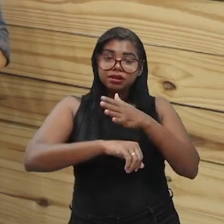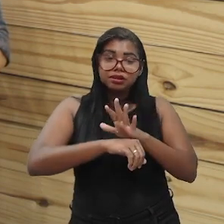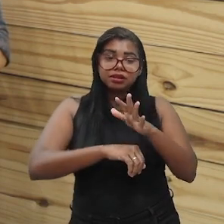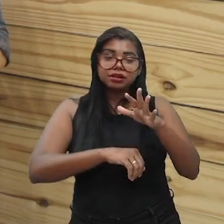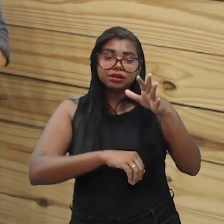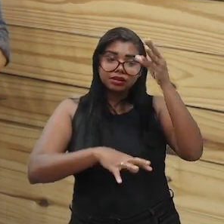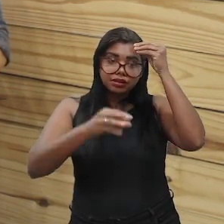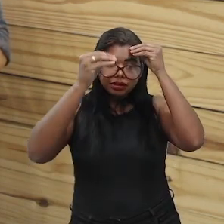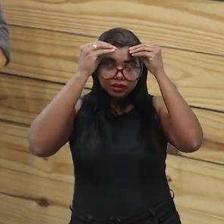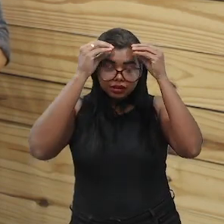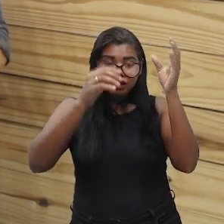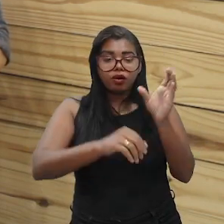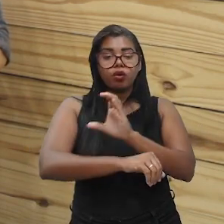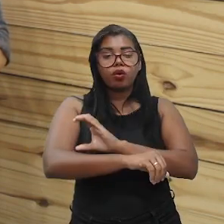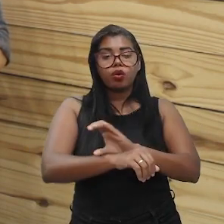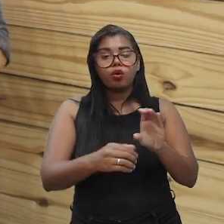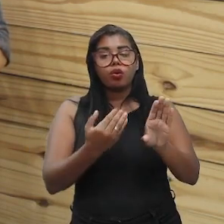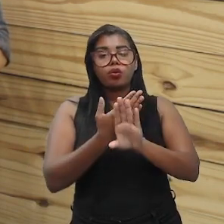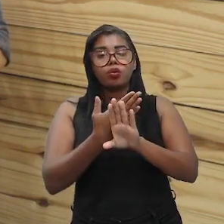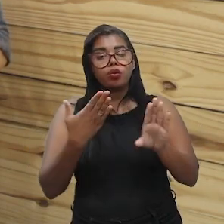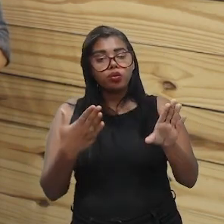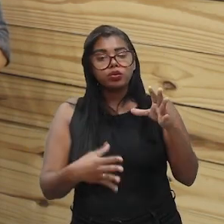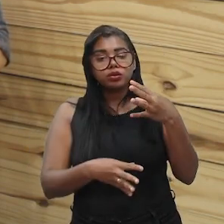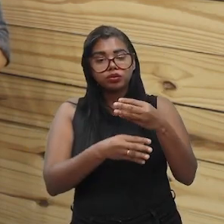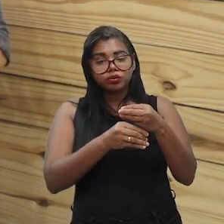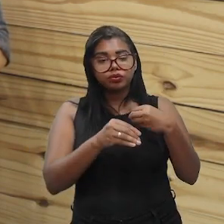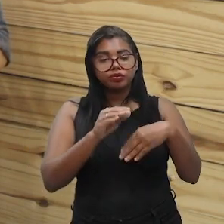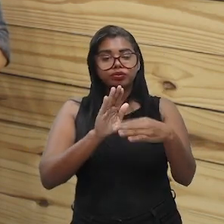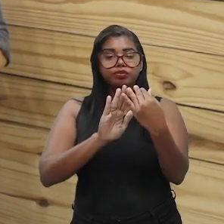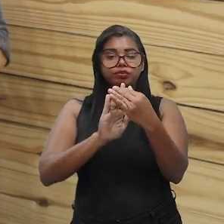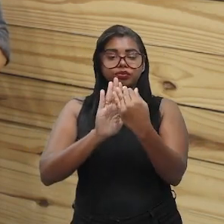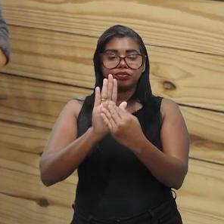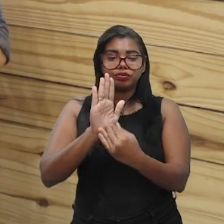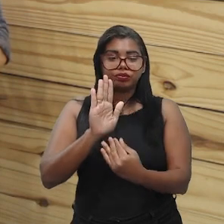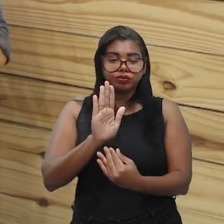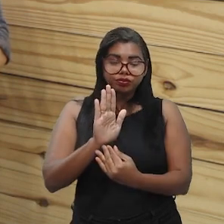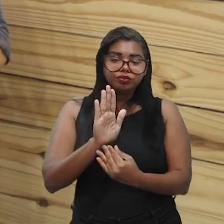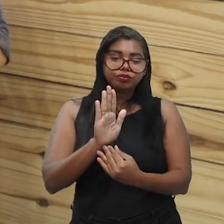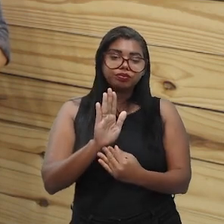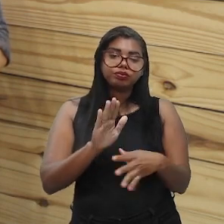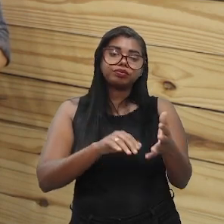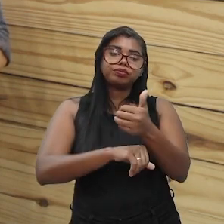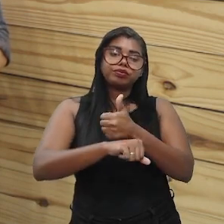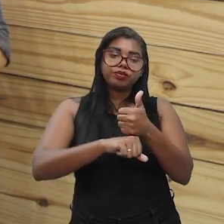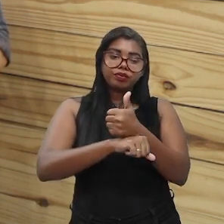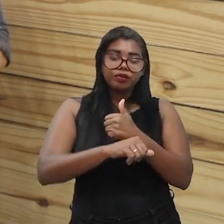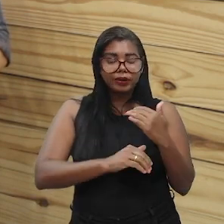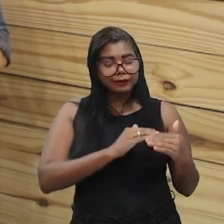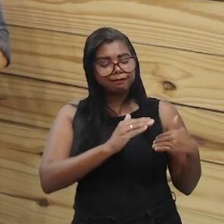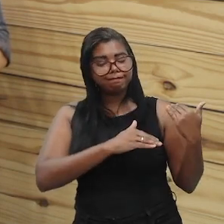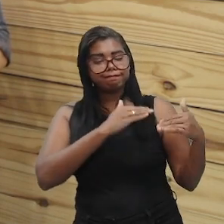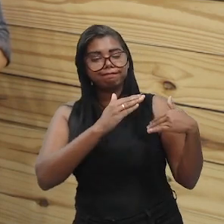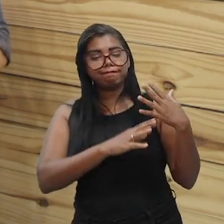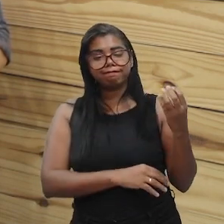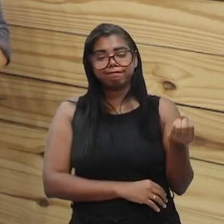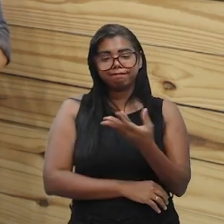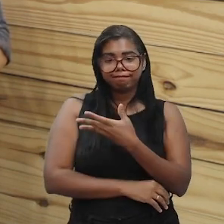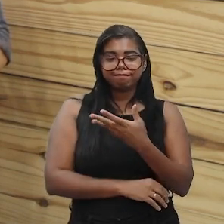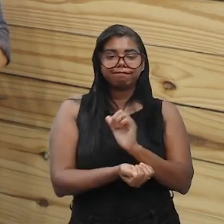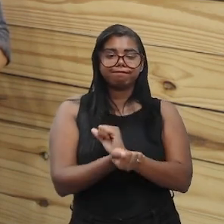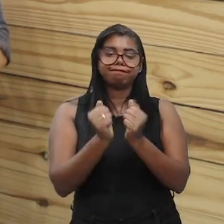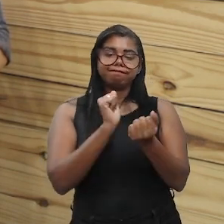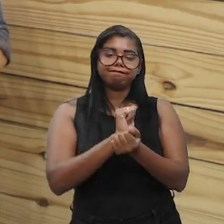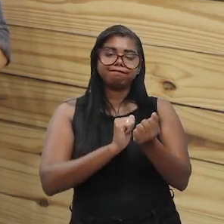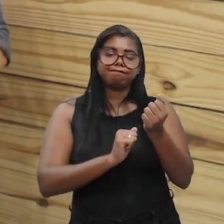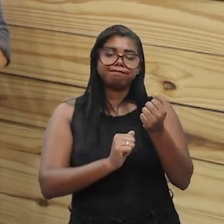de extensão, algo que vá agregando valor aí ao profissional e que ele consiga desenvolver novas habilidades e trilhar